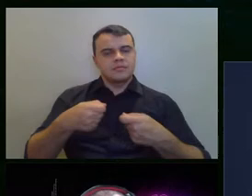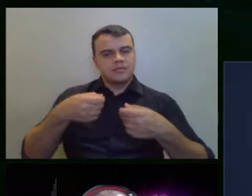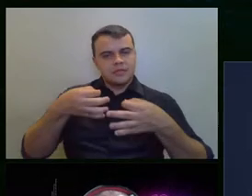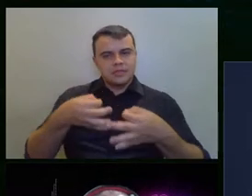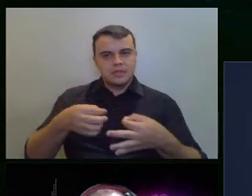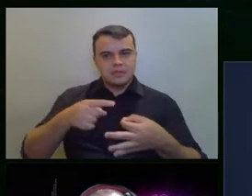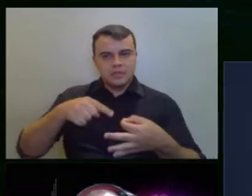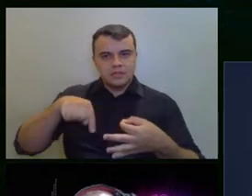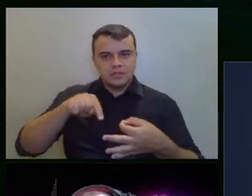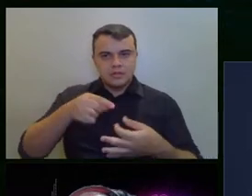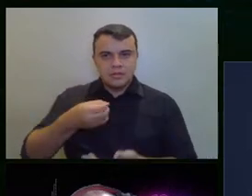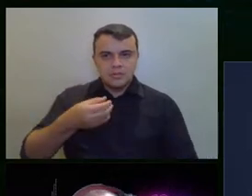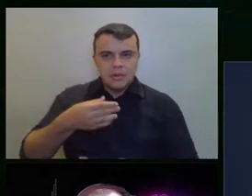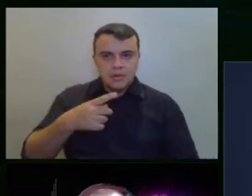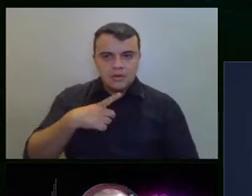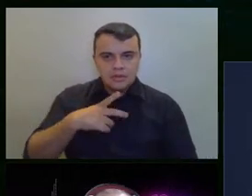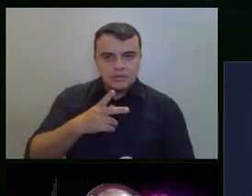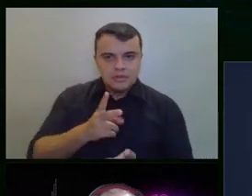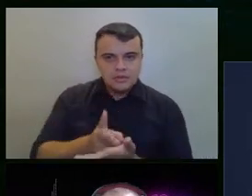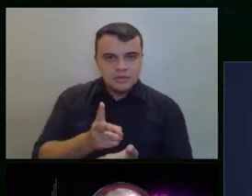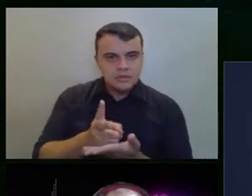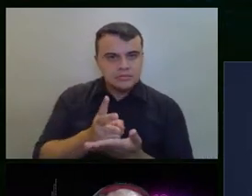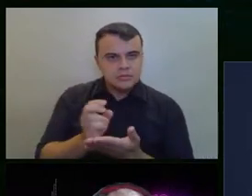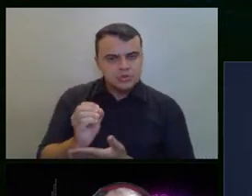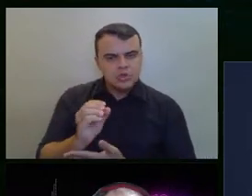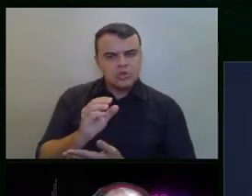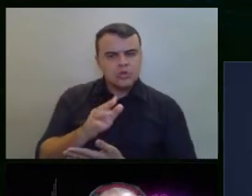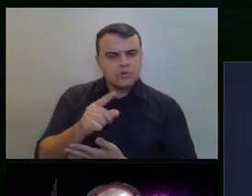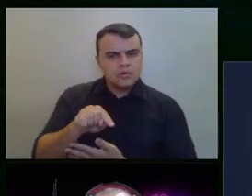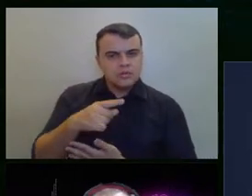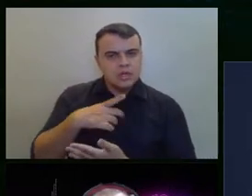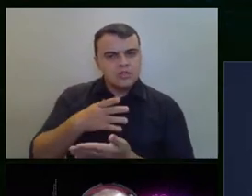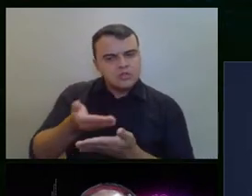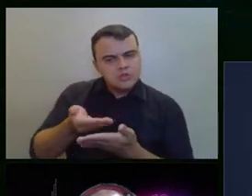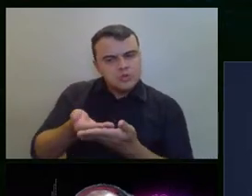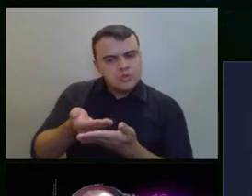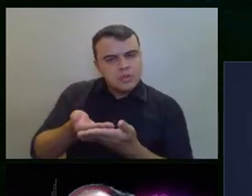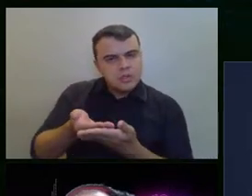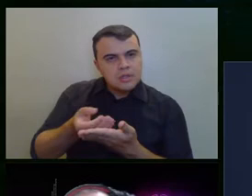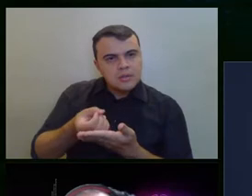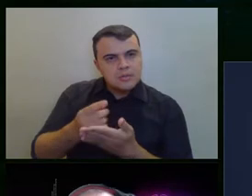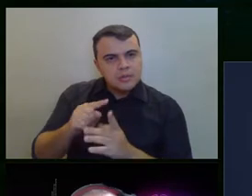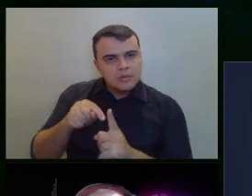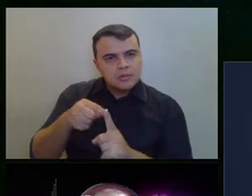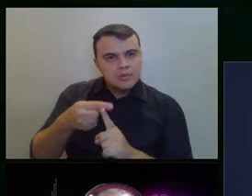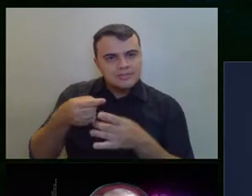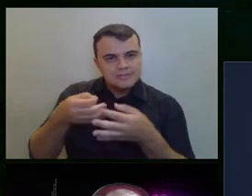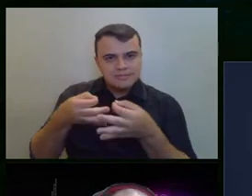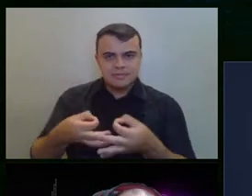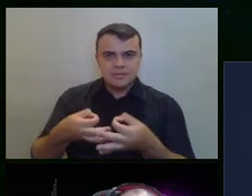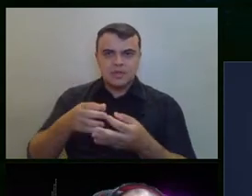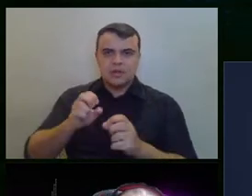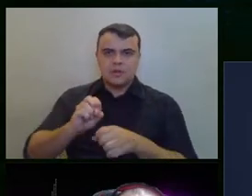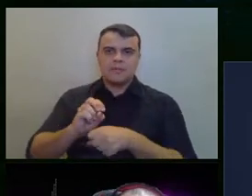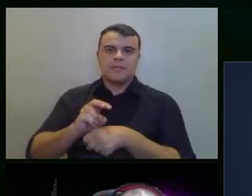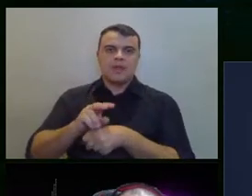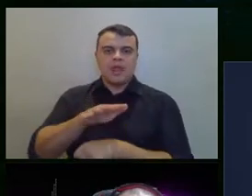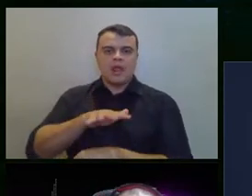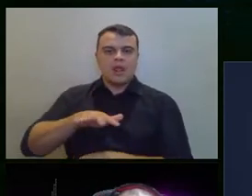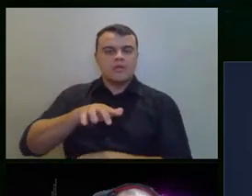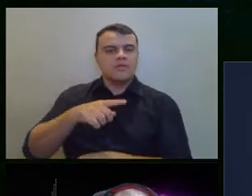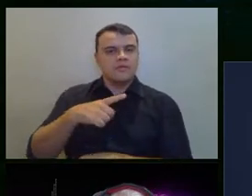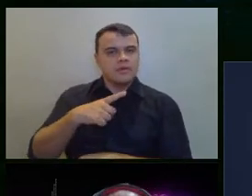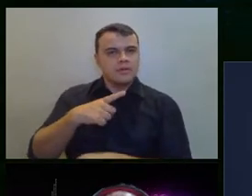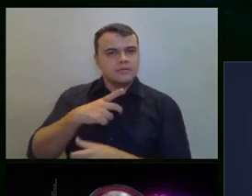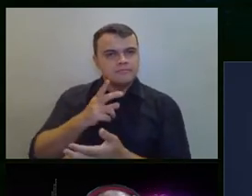tem certeza que o nosso conteúdo ali ele vai estar atualizado Então você vai estudar um conteúdo que tá muito mais adiante ao mercado você vai ter um